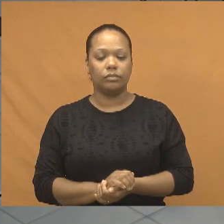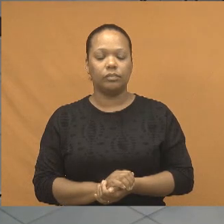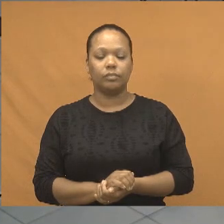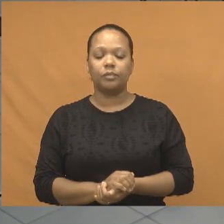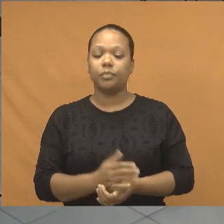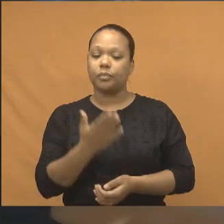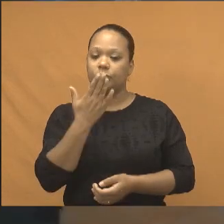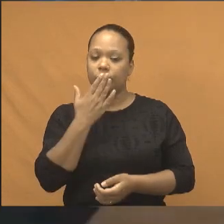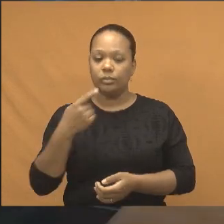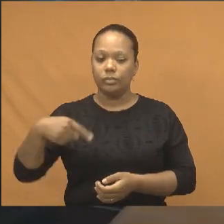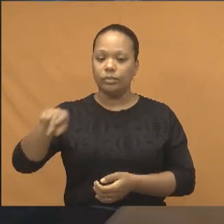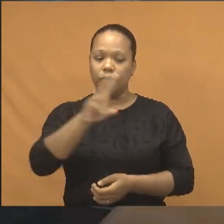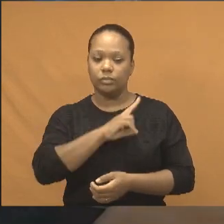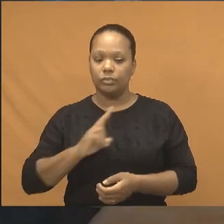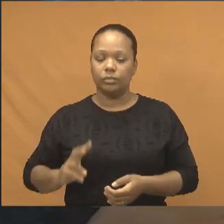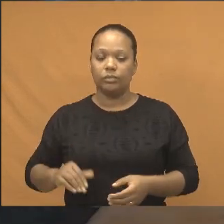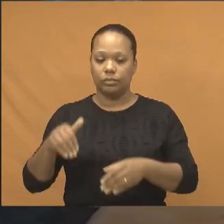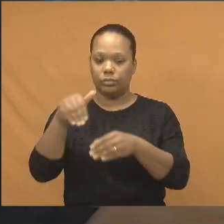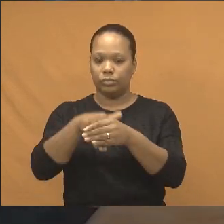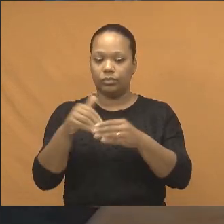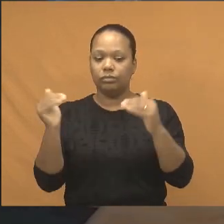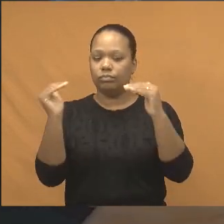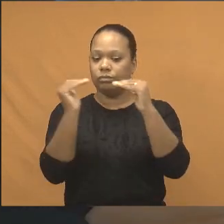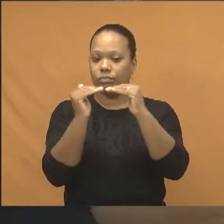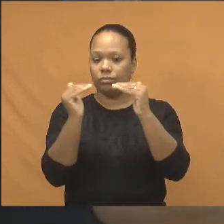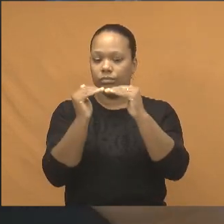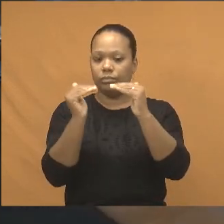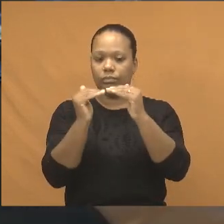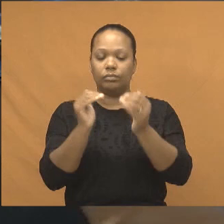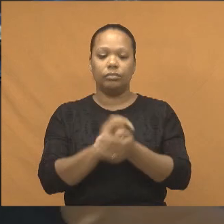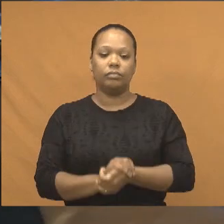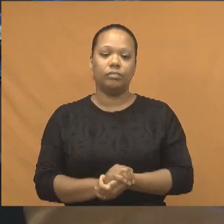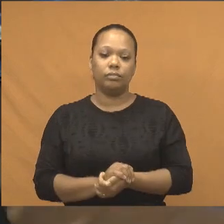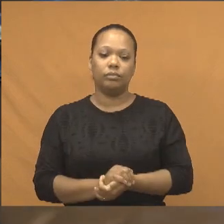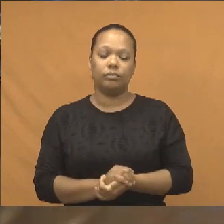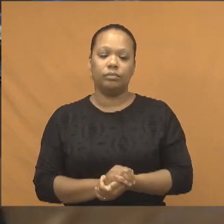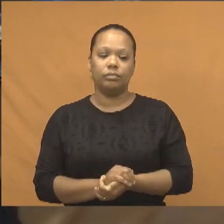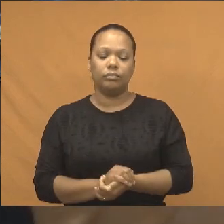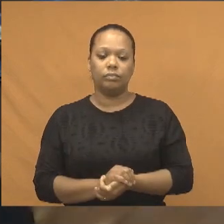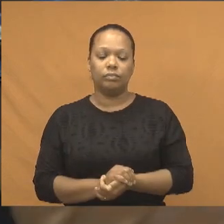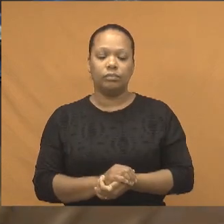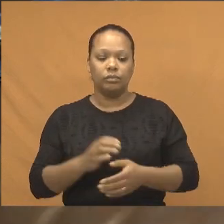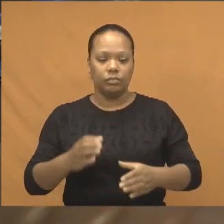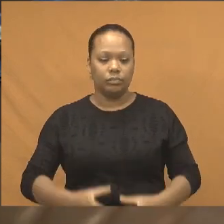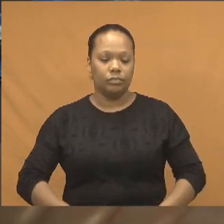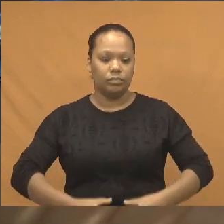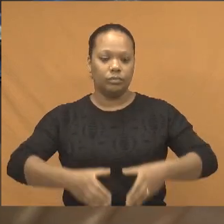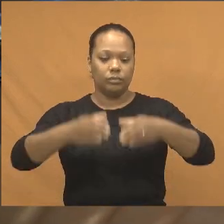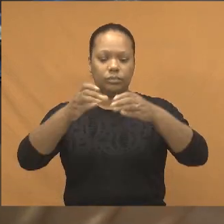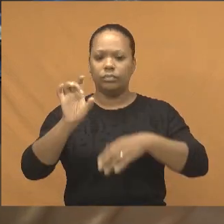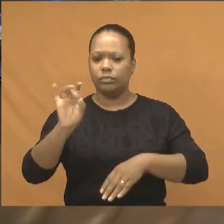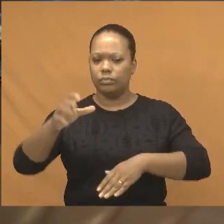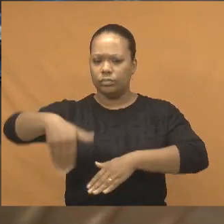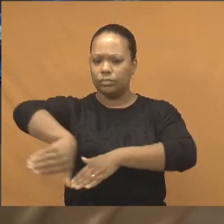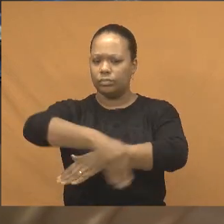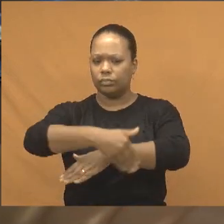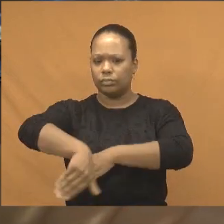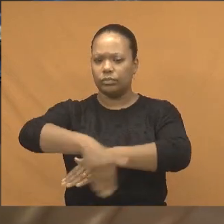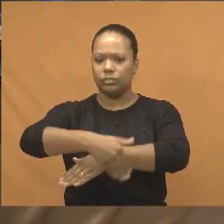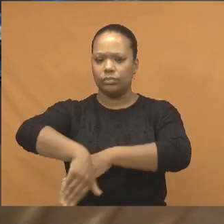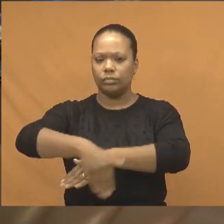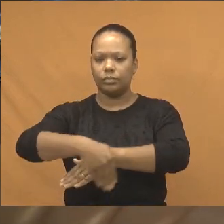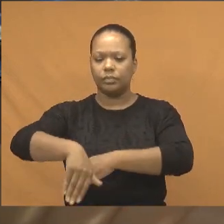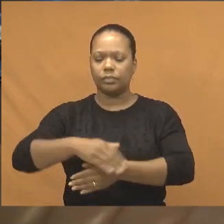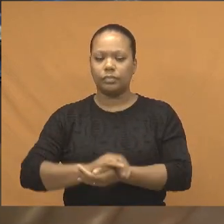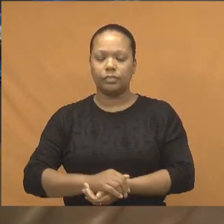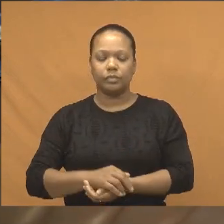pedir o voto favorável aos vereadores, porque não dá para colocar os postes só na avenida